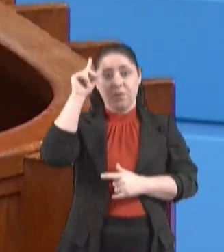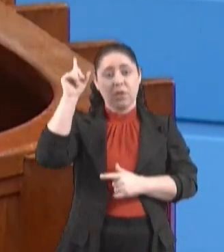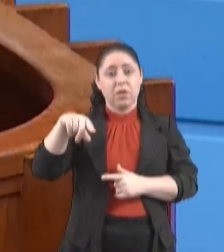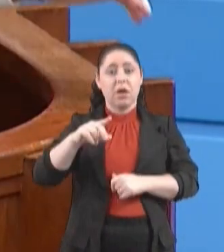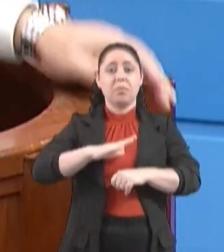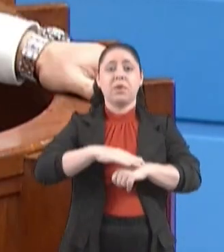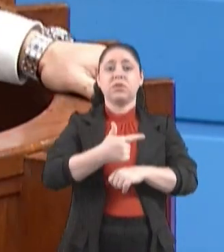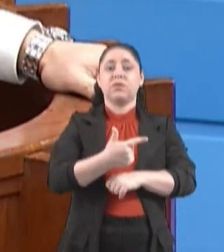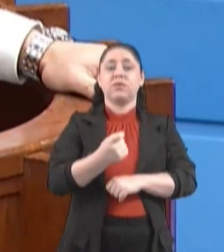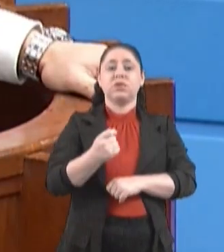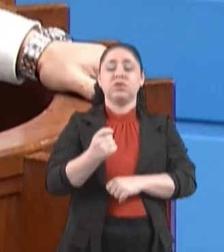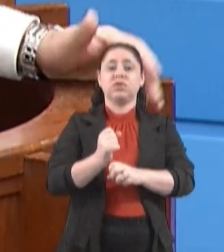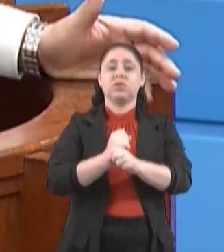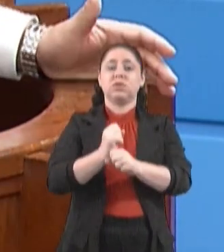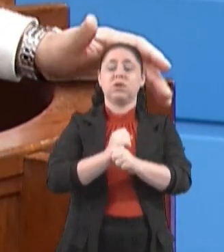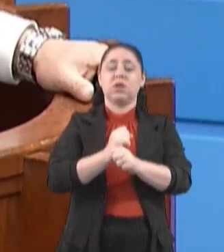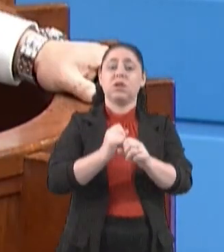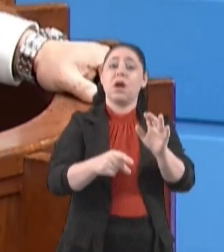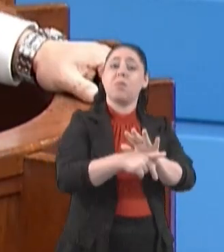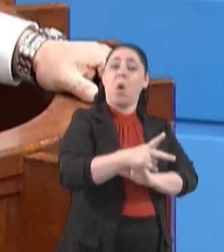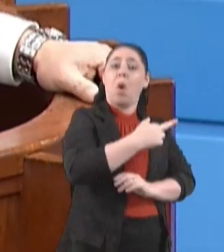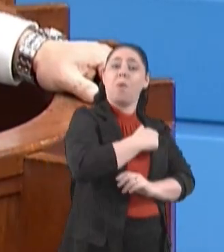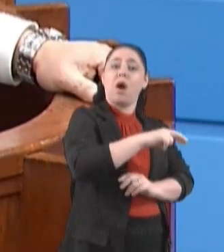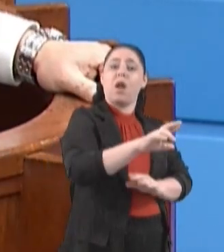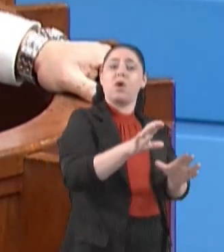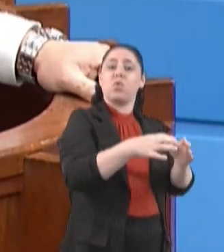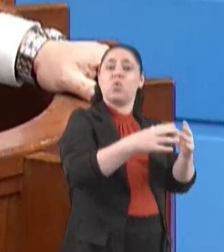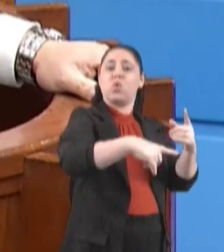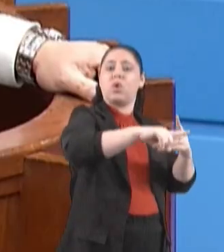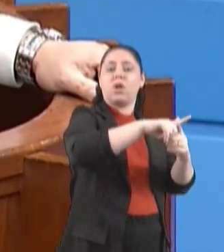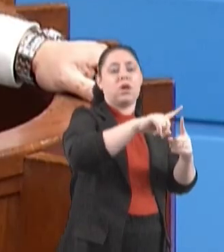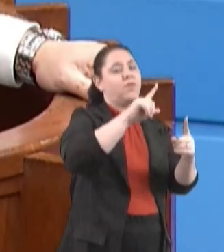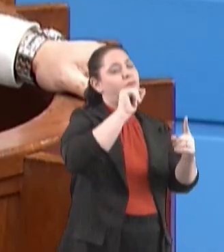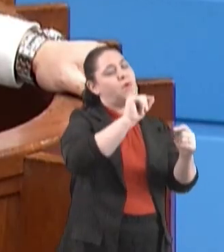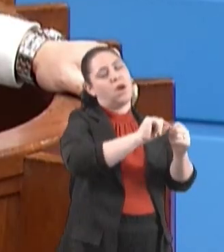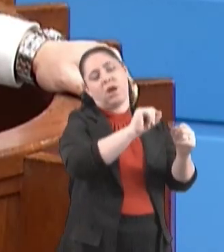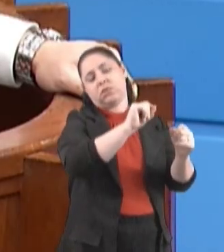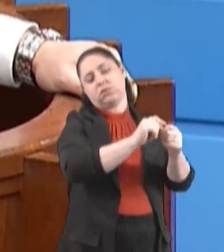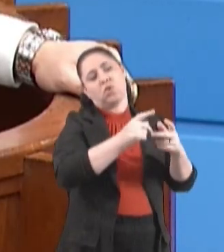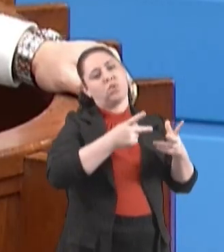Adriane, há mais de 20 anos, pertence a uma denominação e ela faz isso